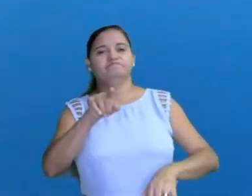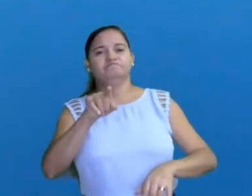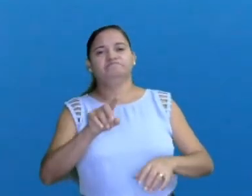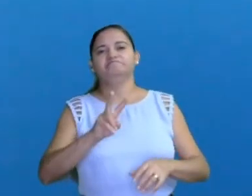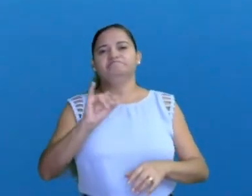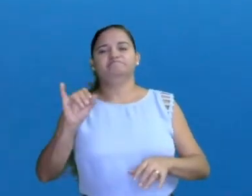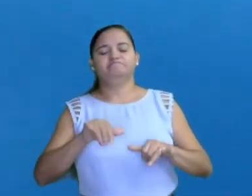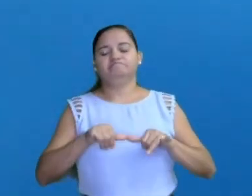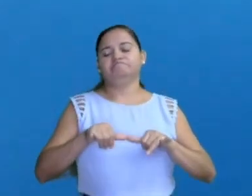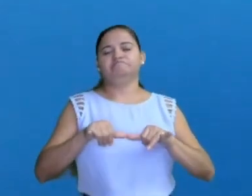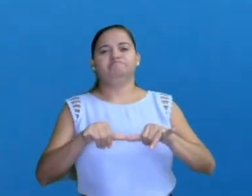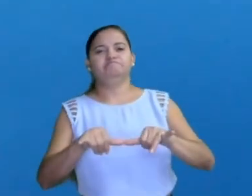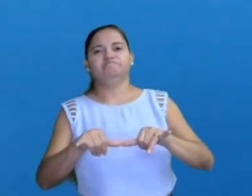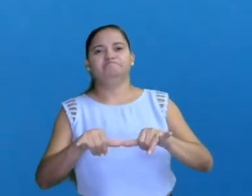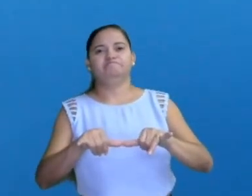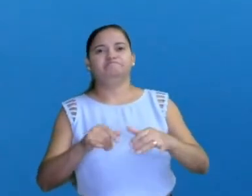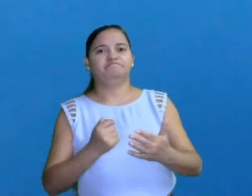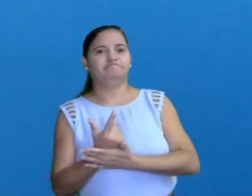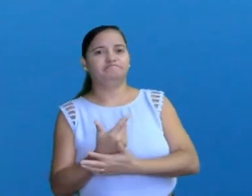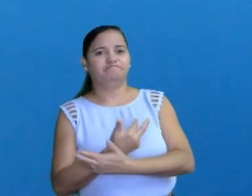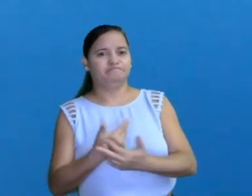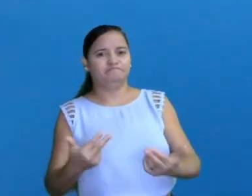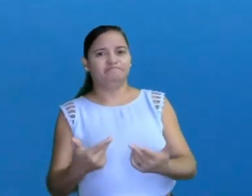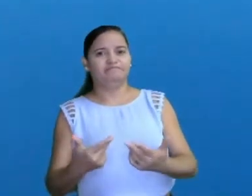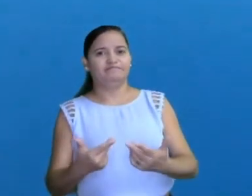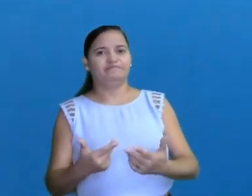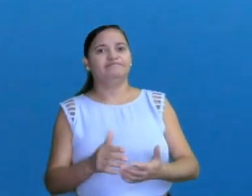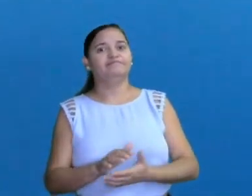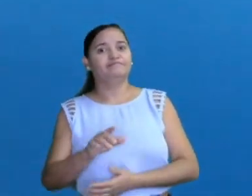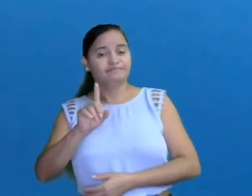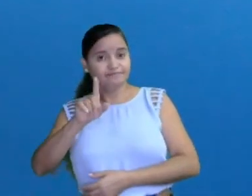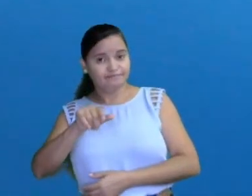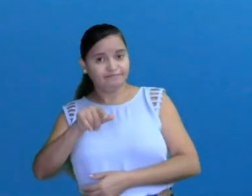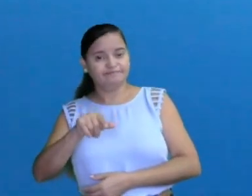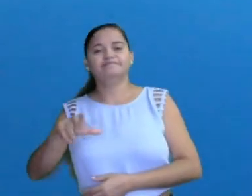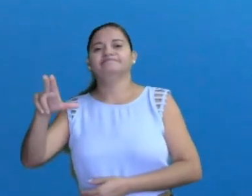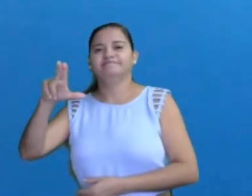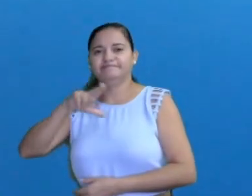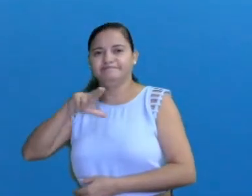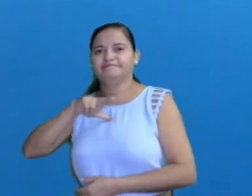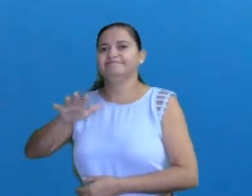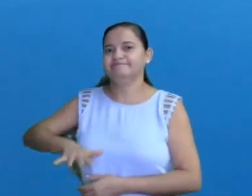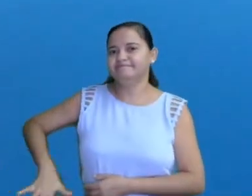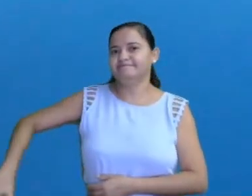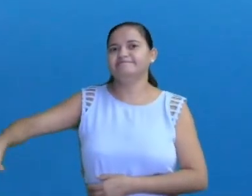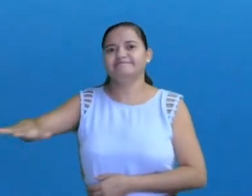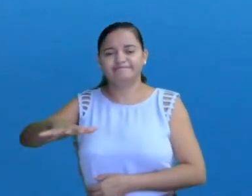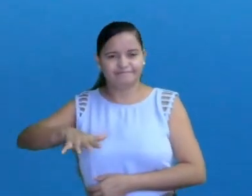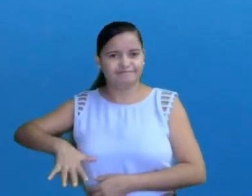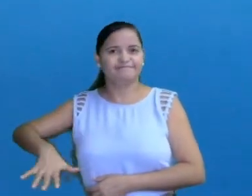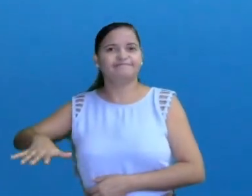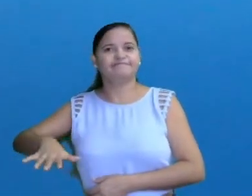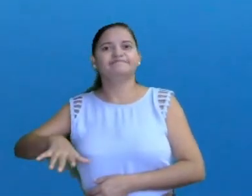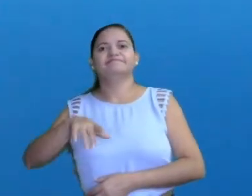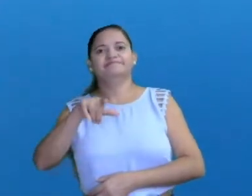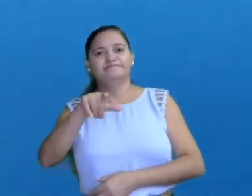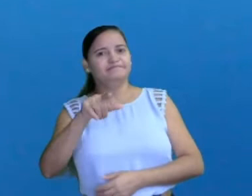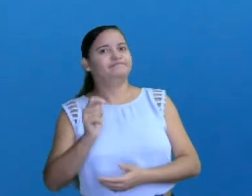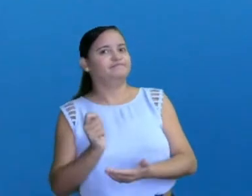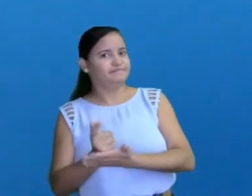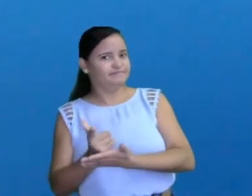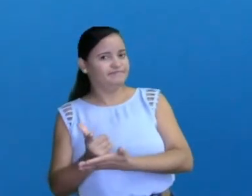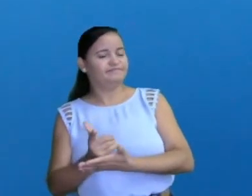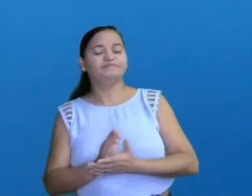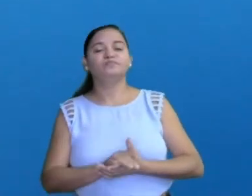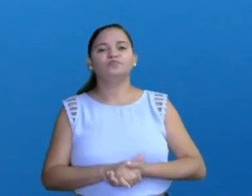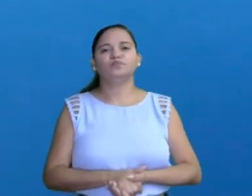compras. E aí? Um espaço privado. Porque para você adquirir alguma coisa no supermercado, você tem que comprar.